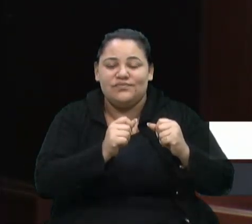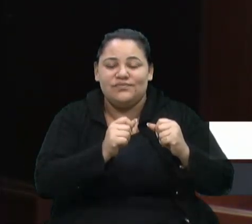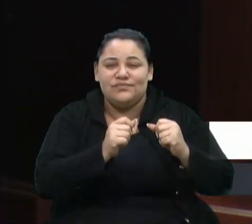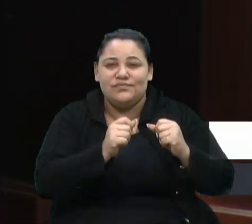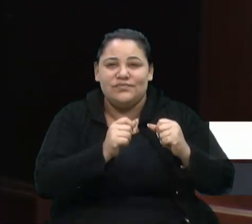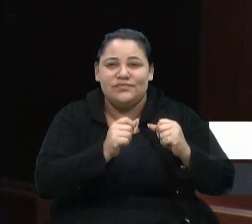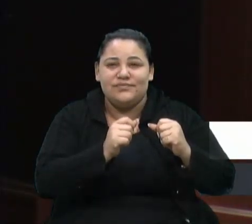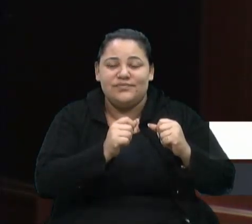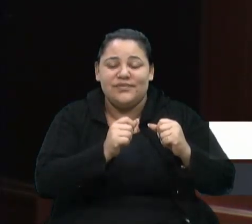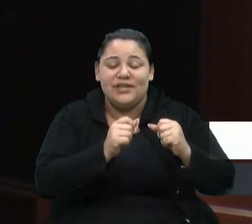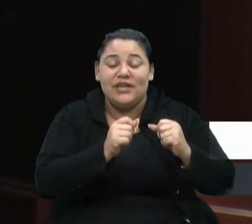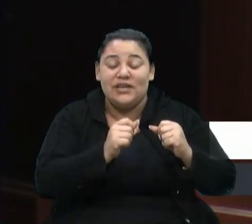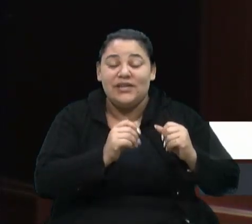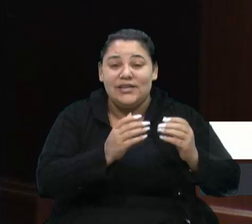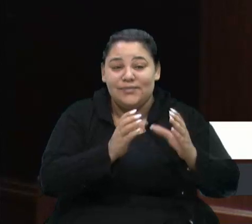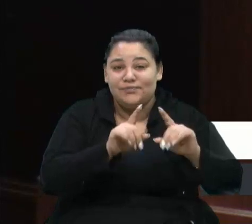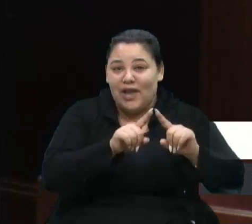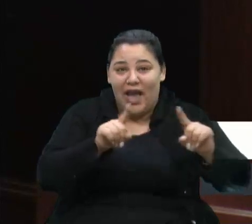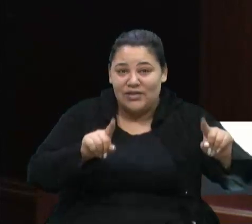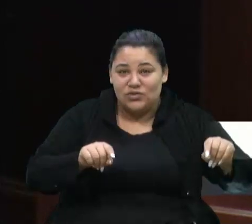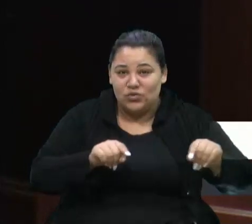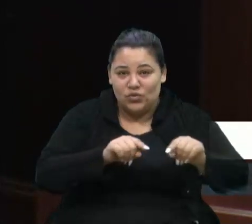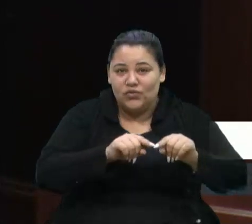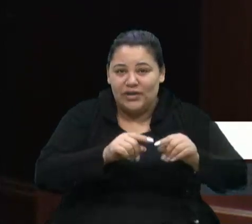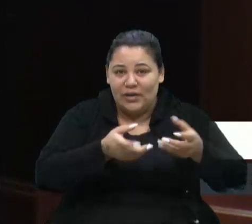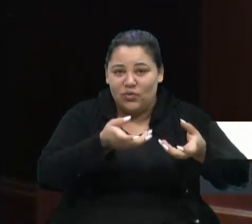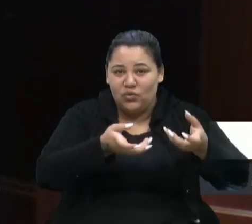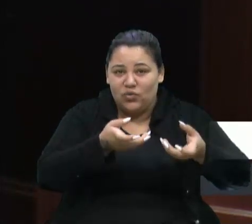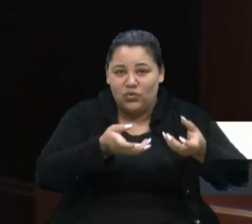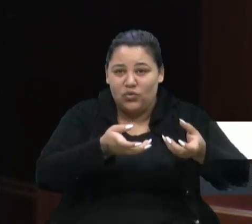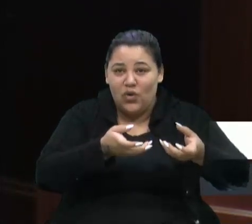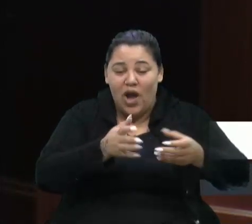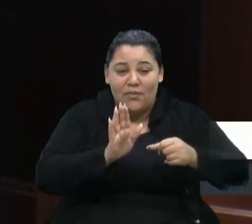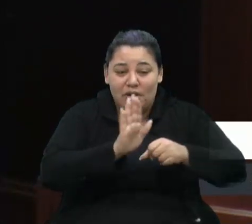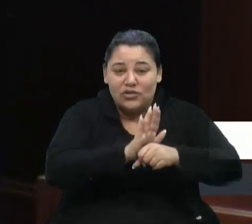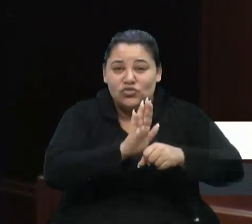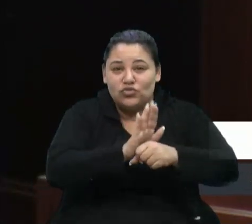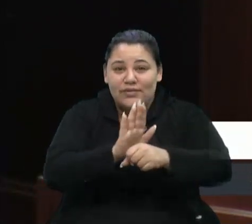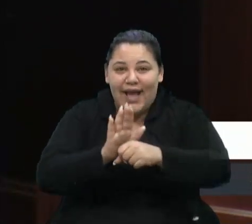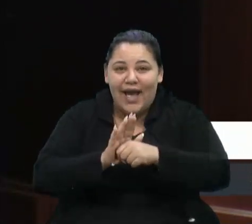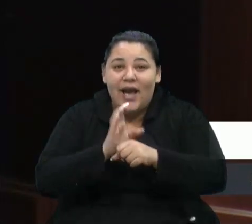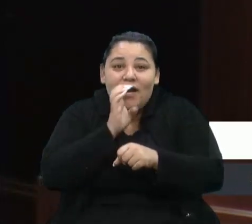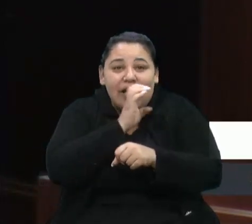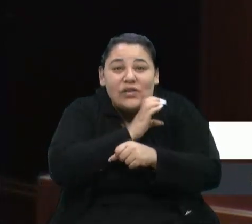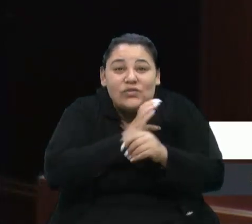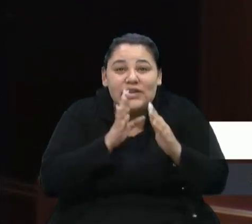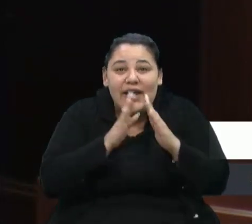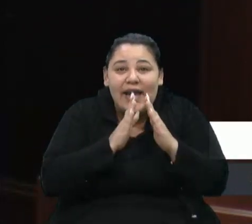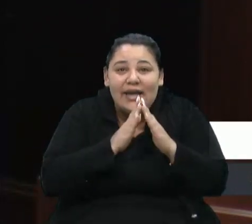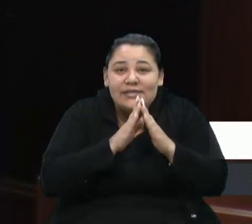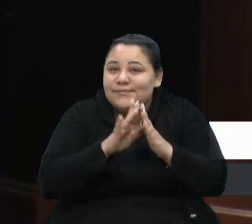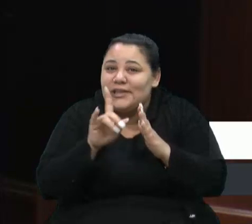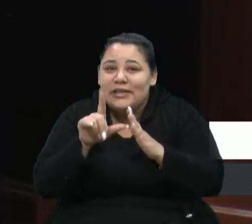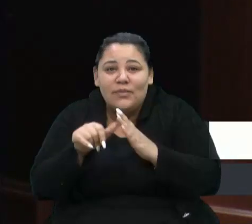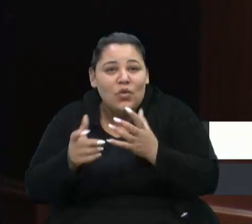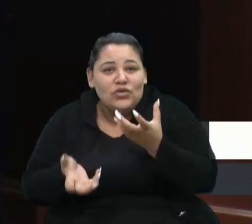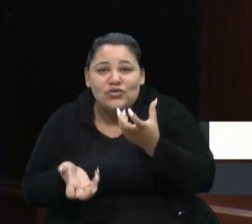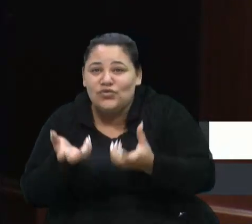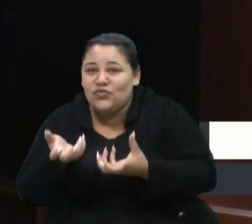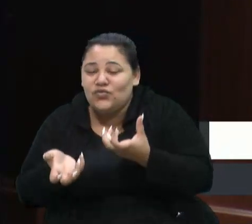pudesse ajudar a aquecer a casa, ela veio incendiar uma casa aqui no bairro Diamantina, um bairro